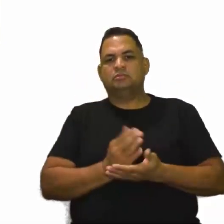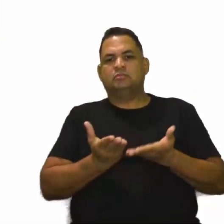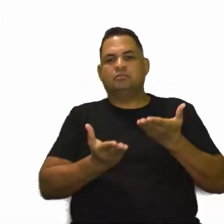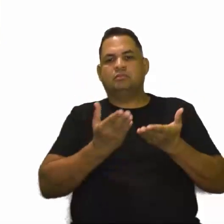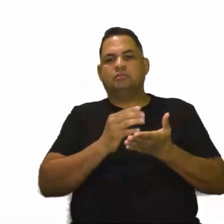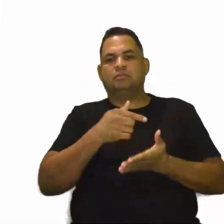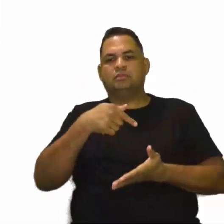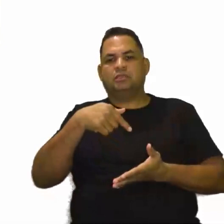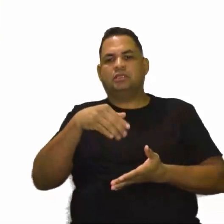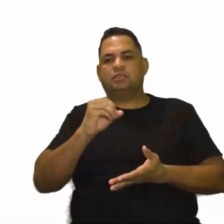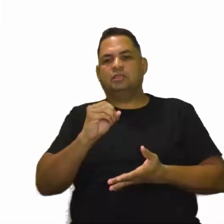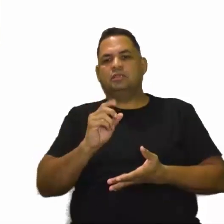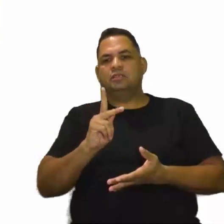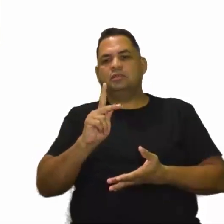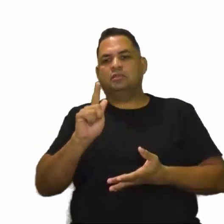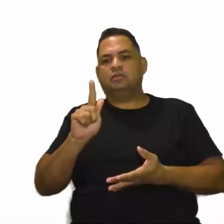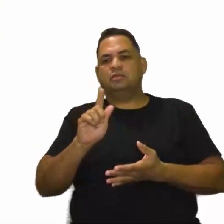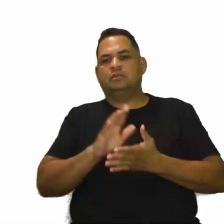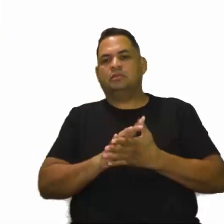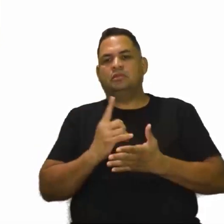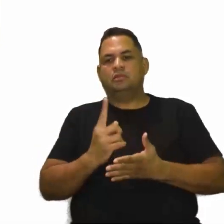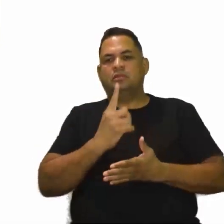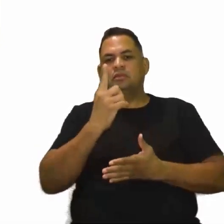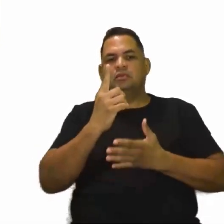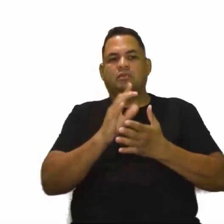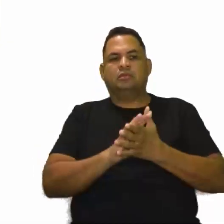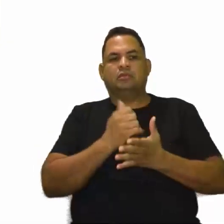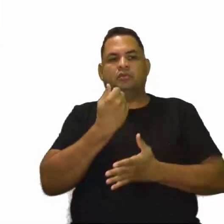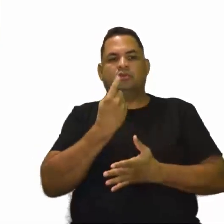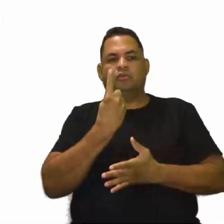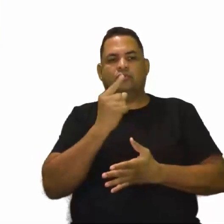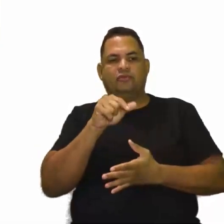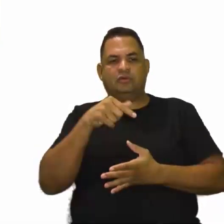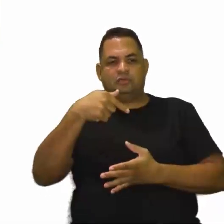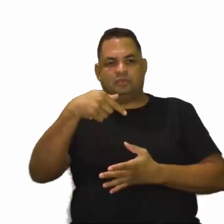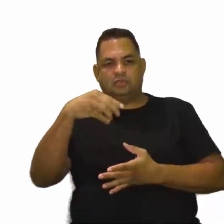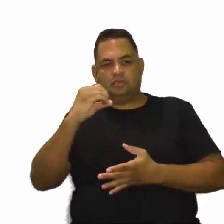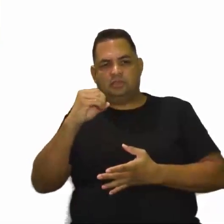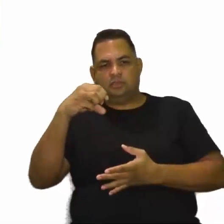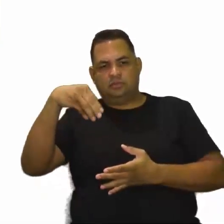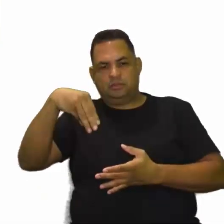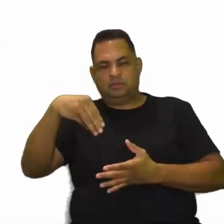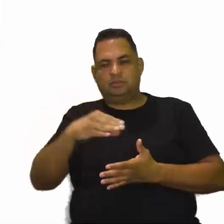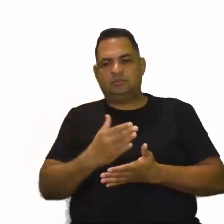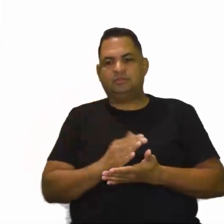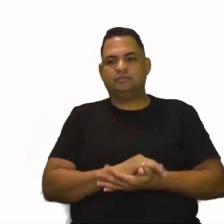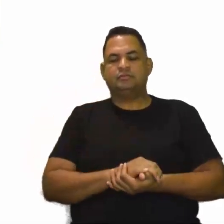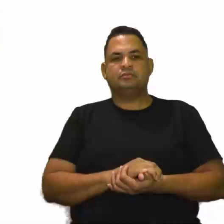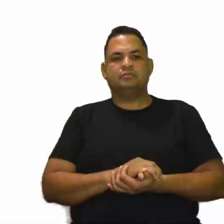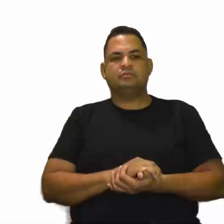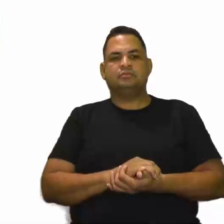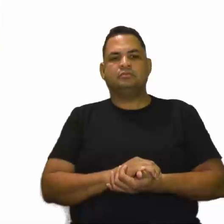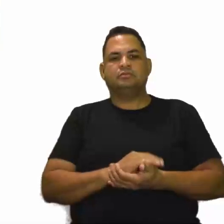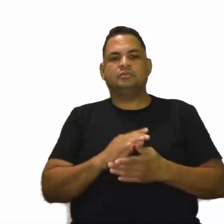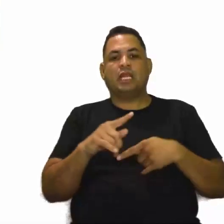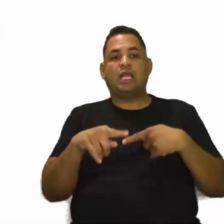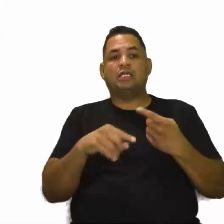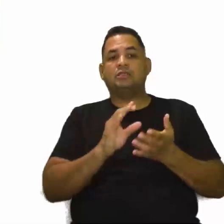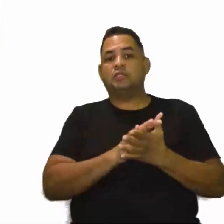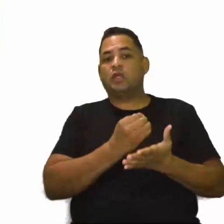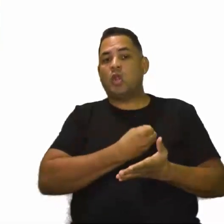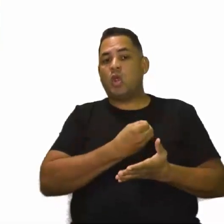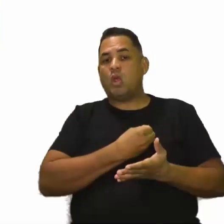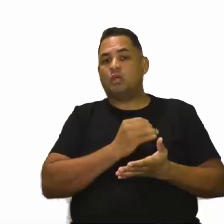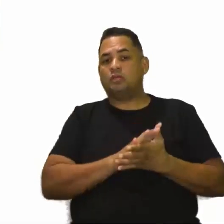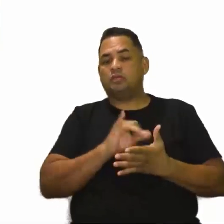dele, 70 quilos, a estatura, 1,70 ali metros, né? E a partir desses